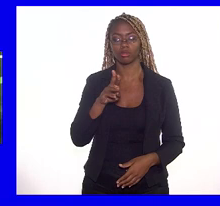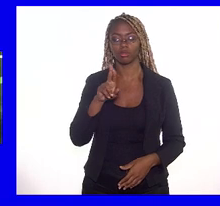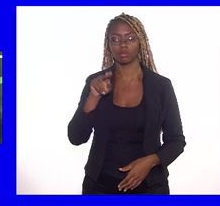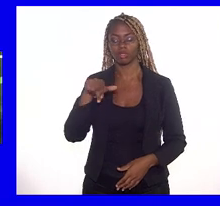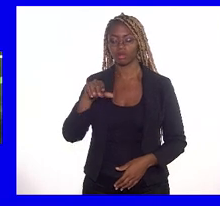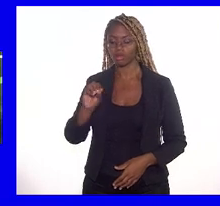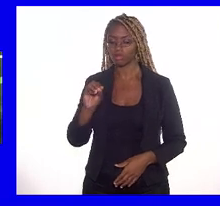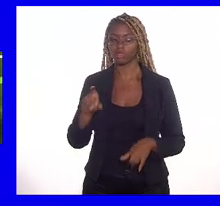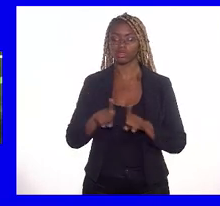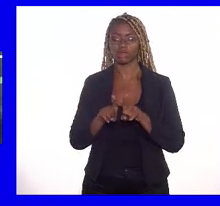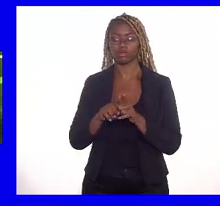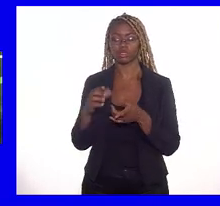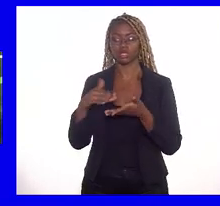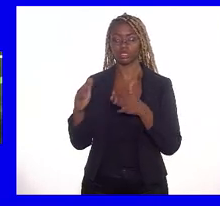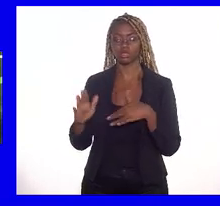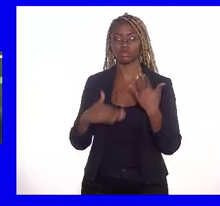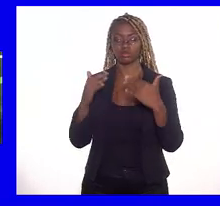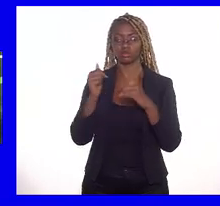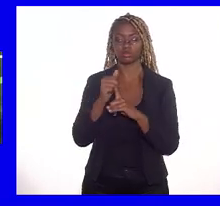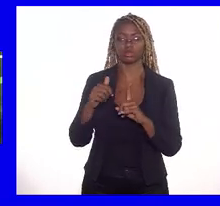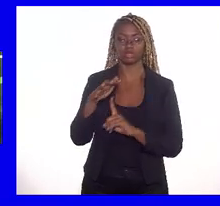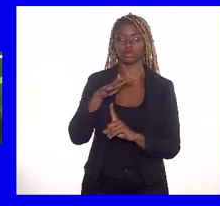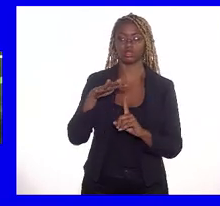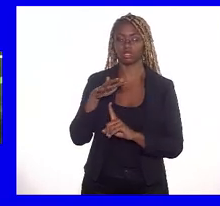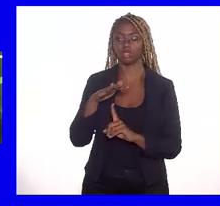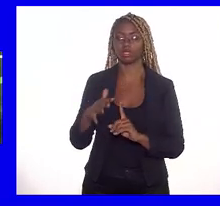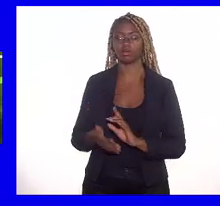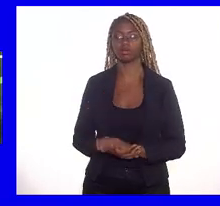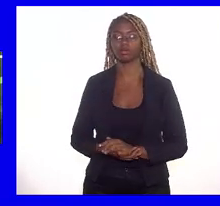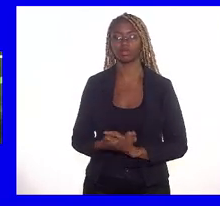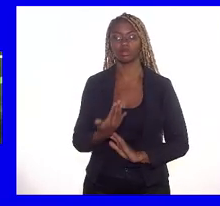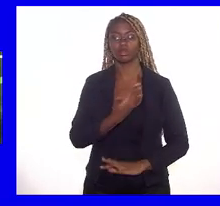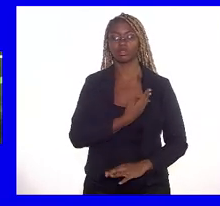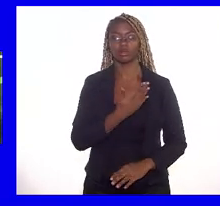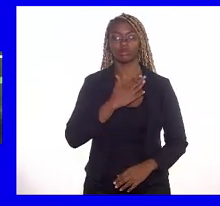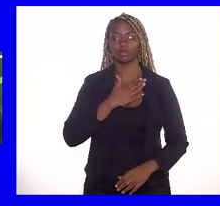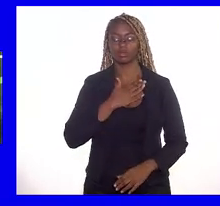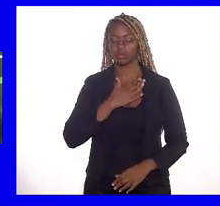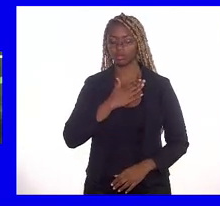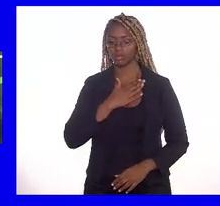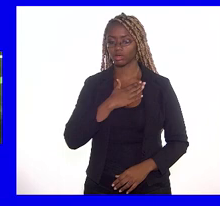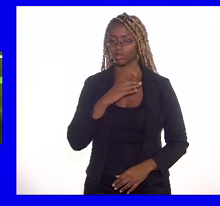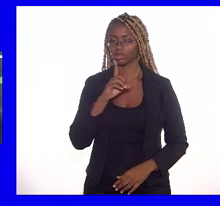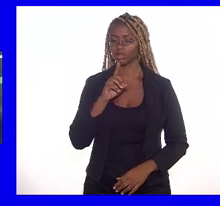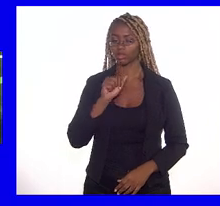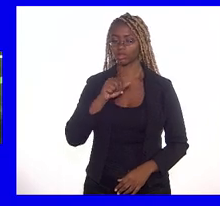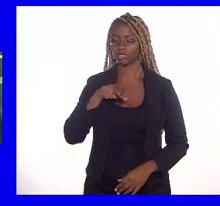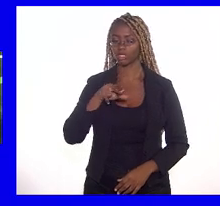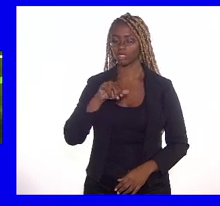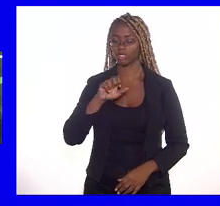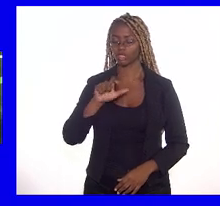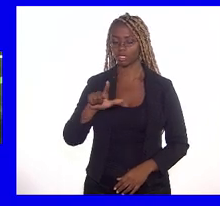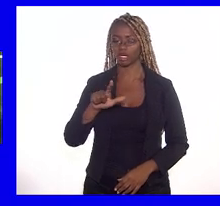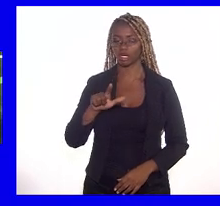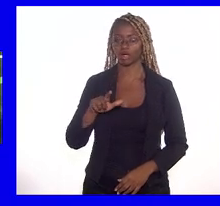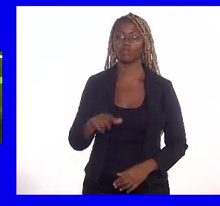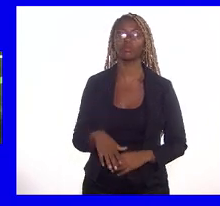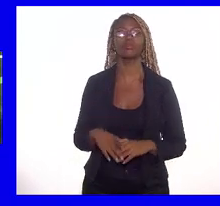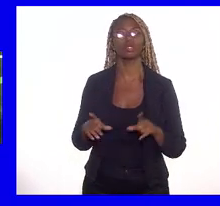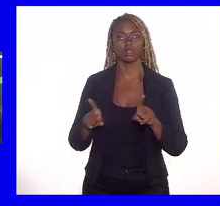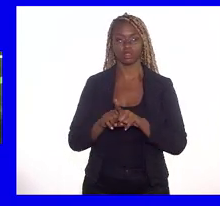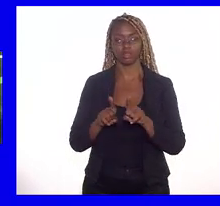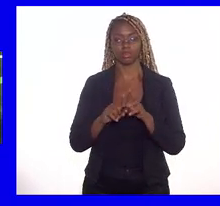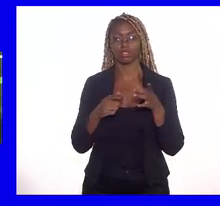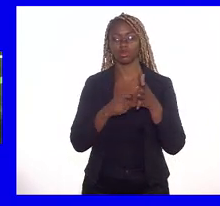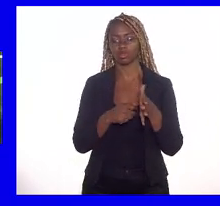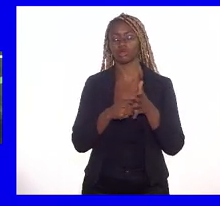também agradecer à Secretaria de Desenvolvimento Social, o meu amigo, companheiro também, Daniel Librelon, que estamos juntos nesta luta,